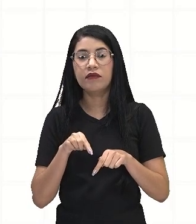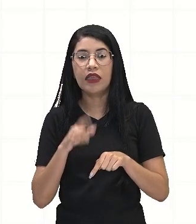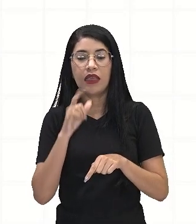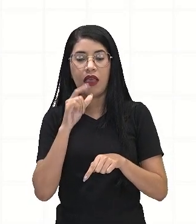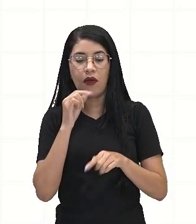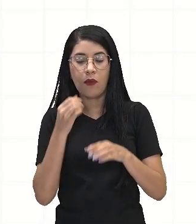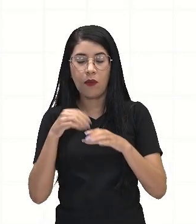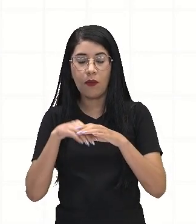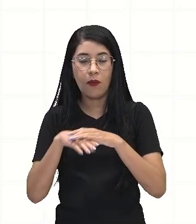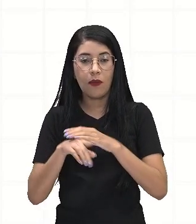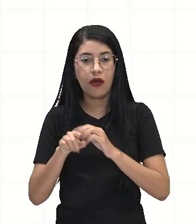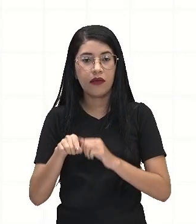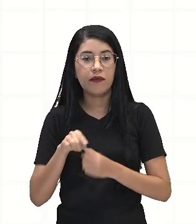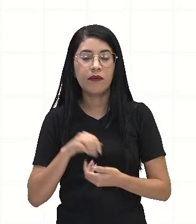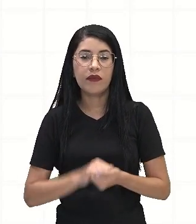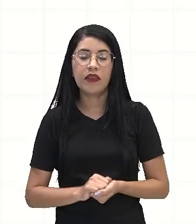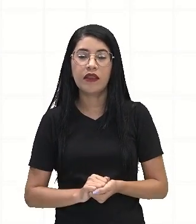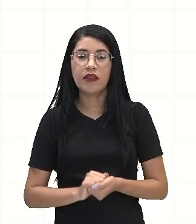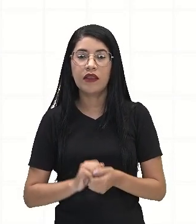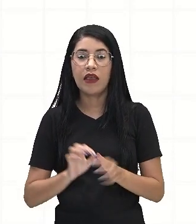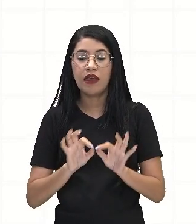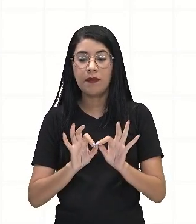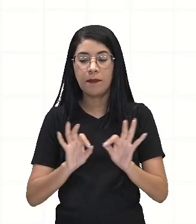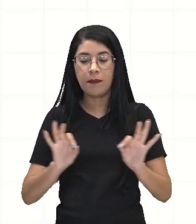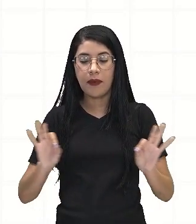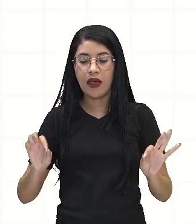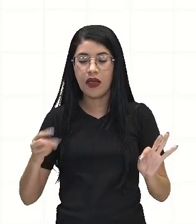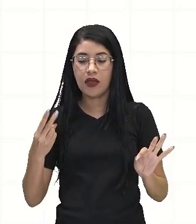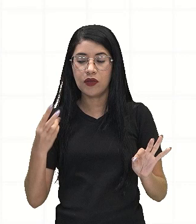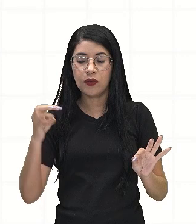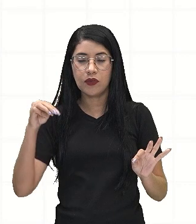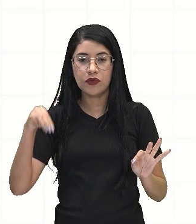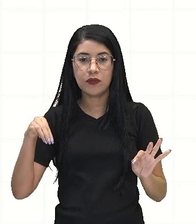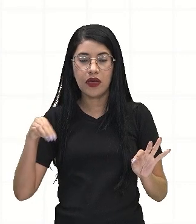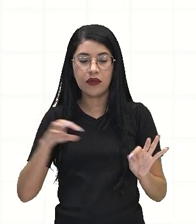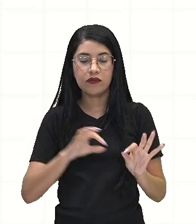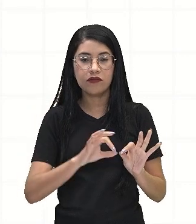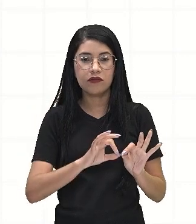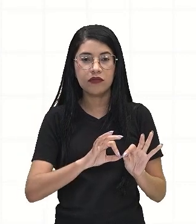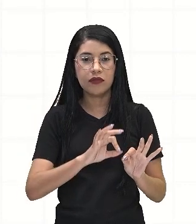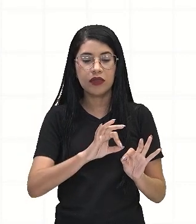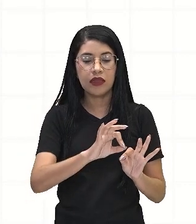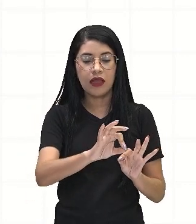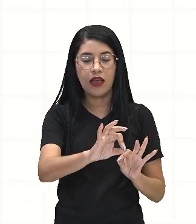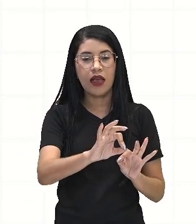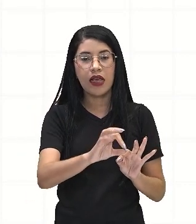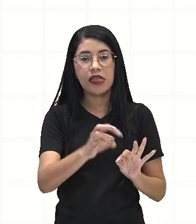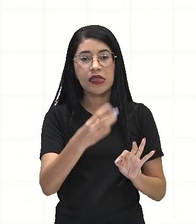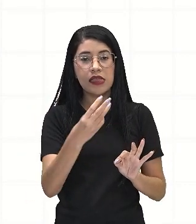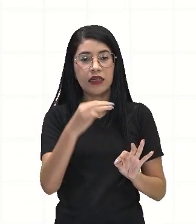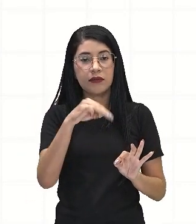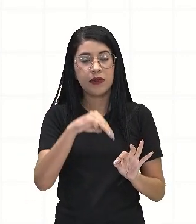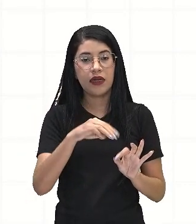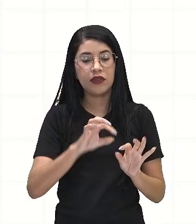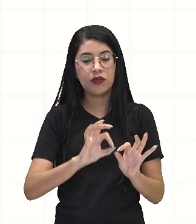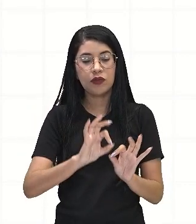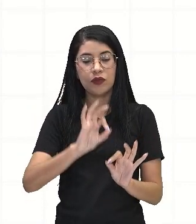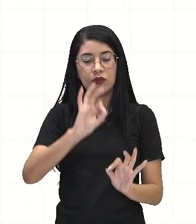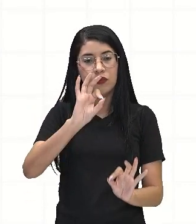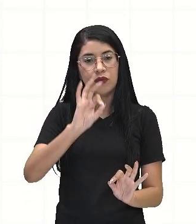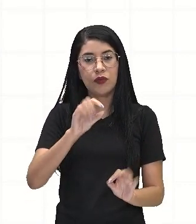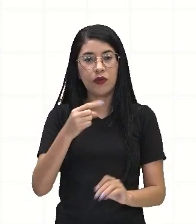paralelepípedo mede 2 metros de comprimento por 3 metros de largura e 1,5 metro